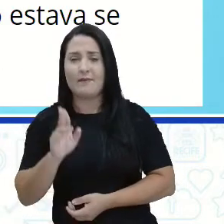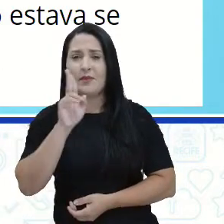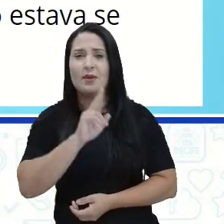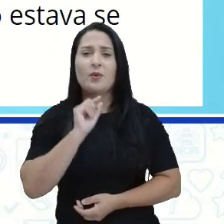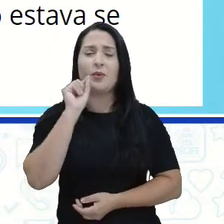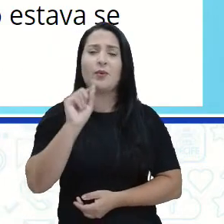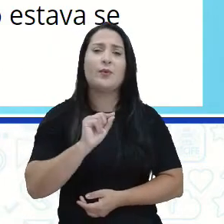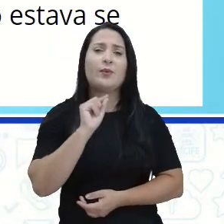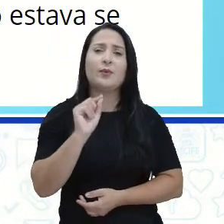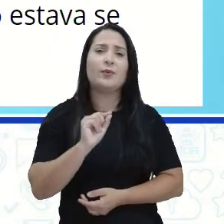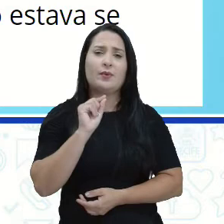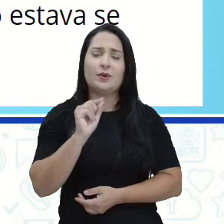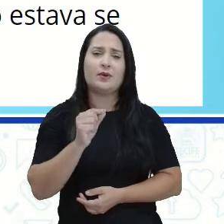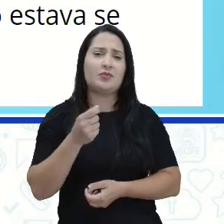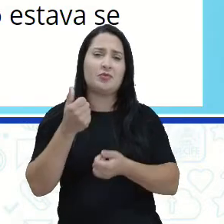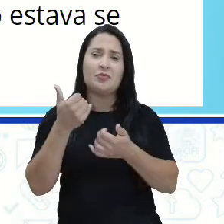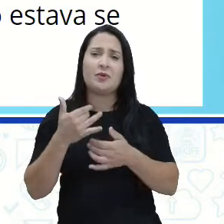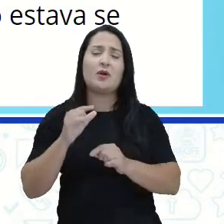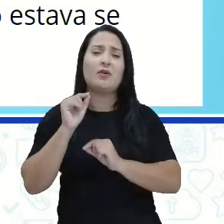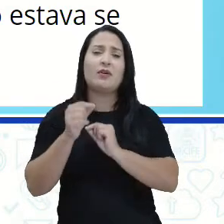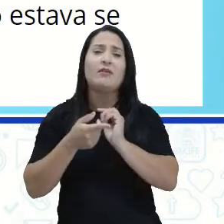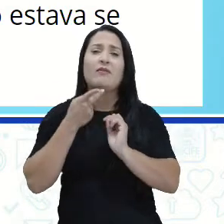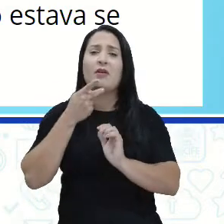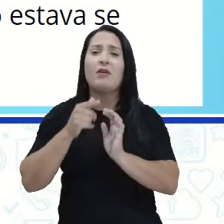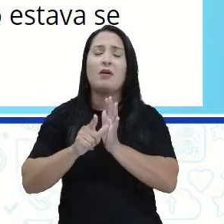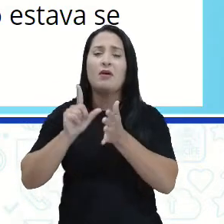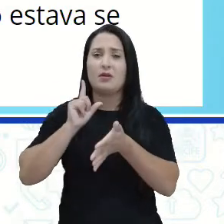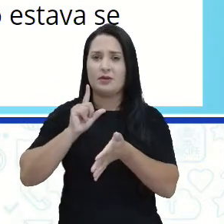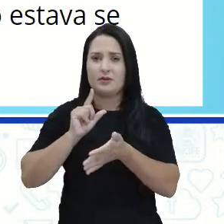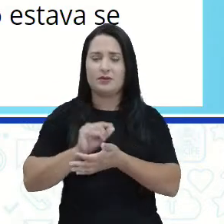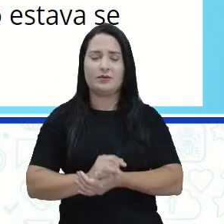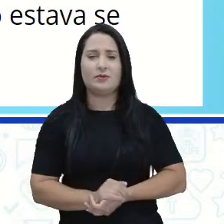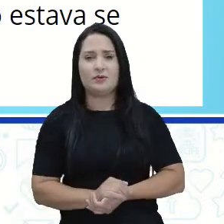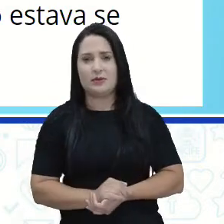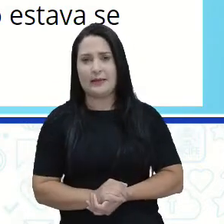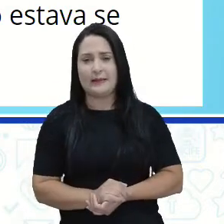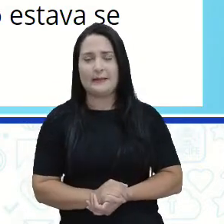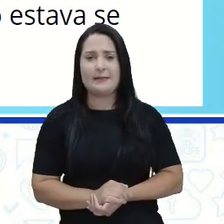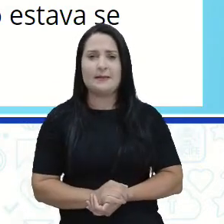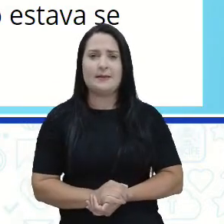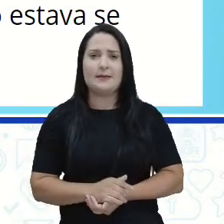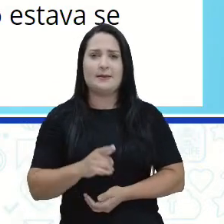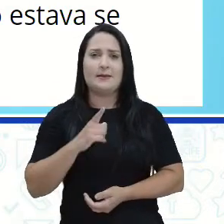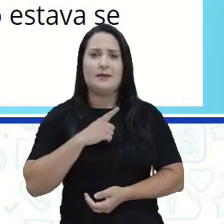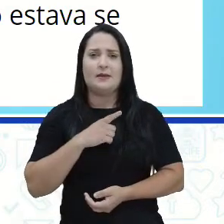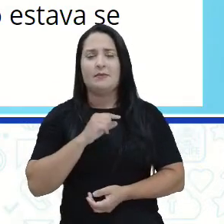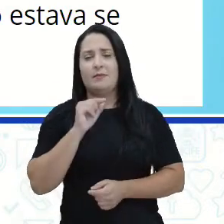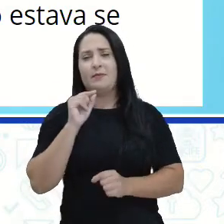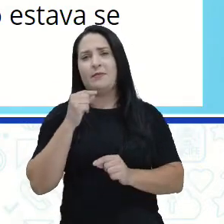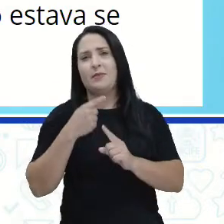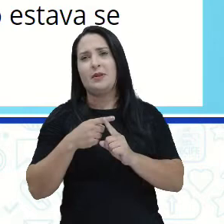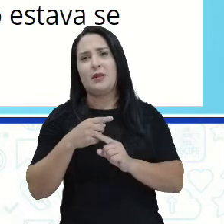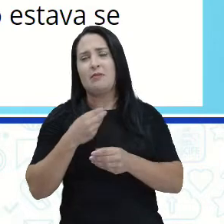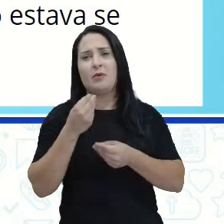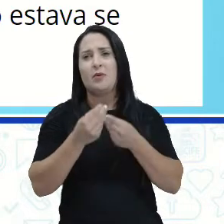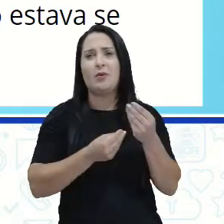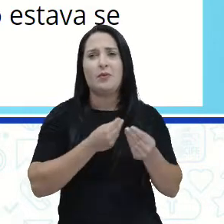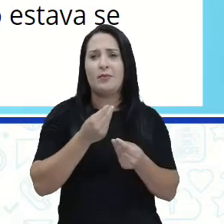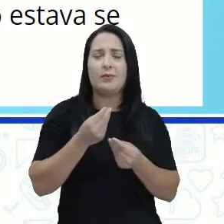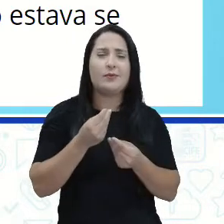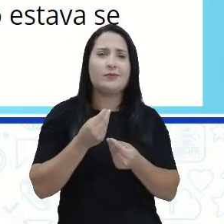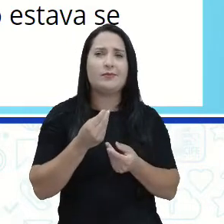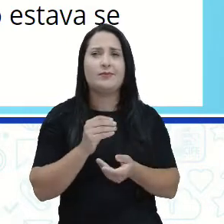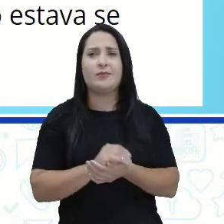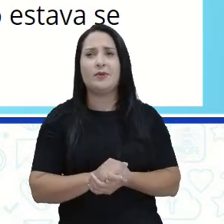para explicar algo dito anteriormente. E aí a gente tem como essas expressões, como isto é,